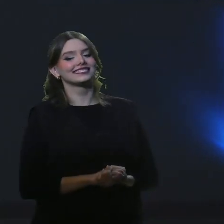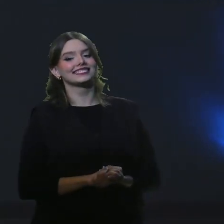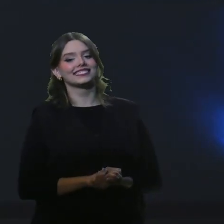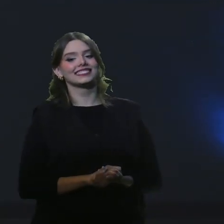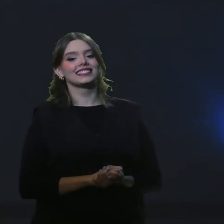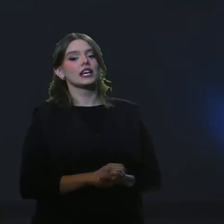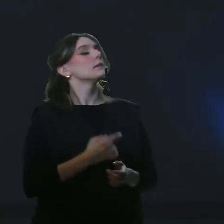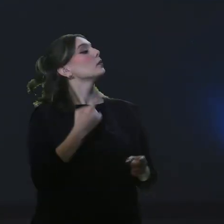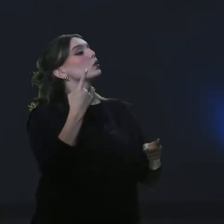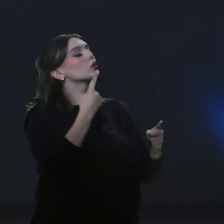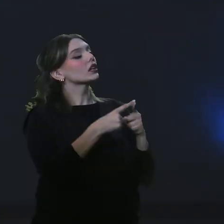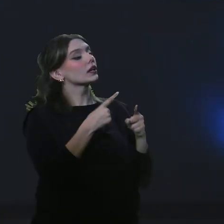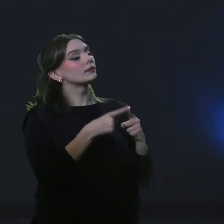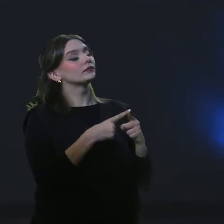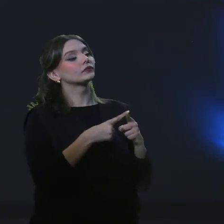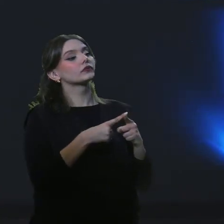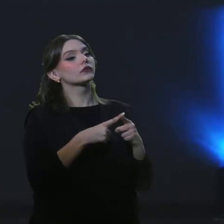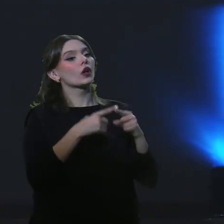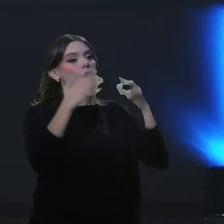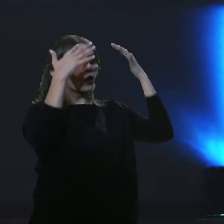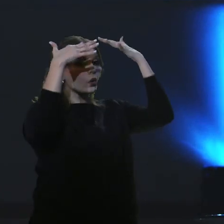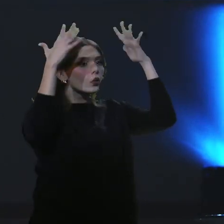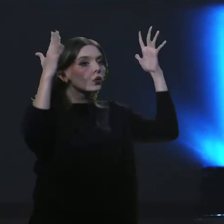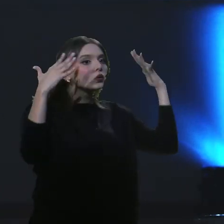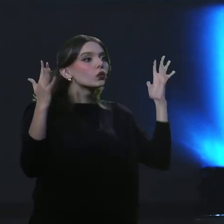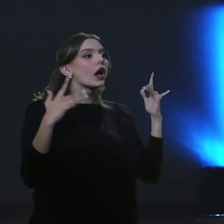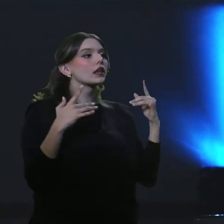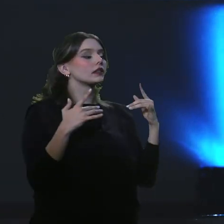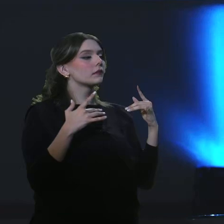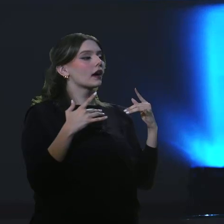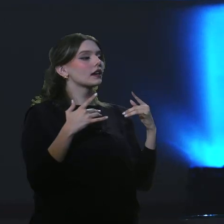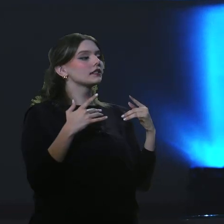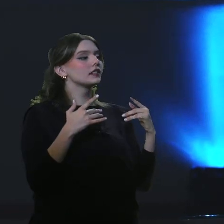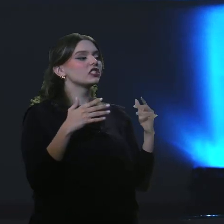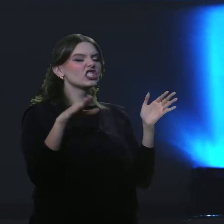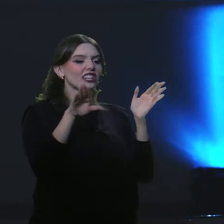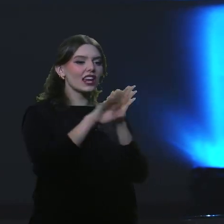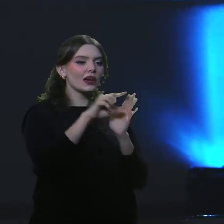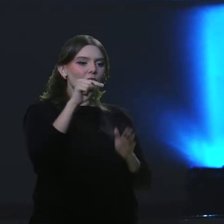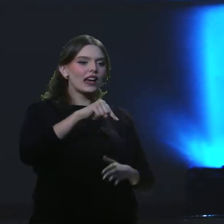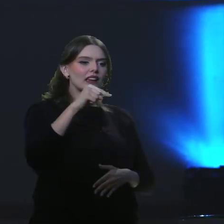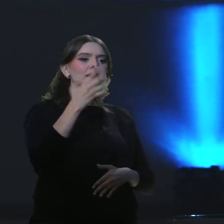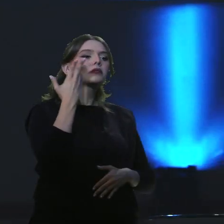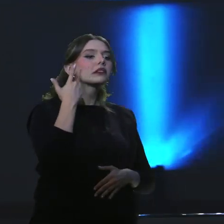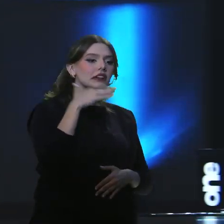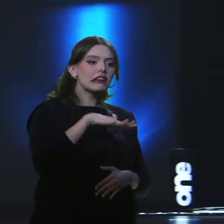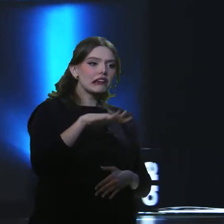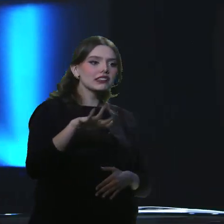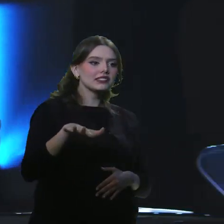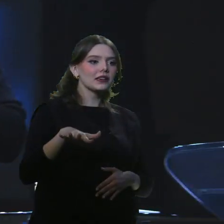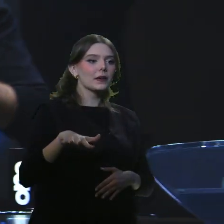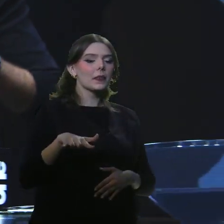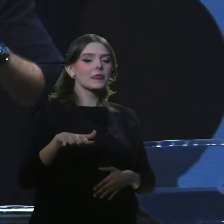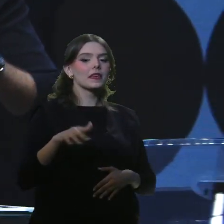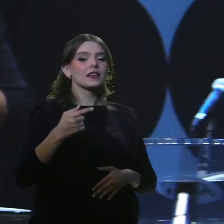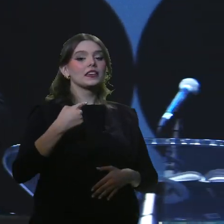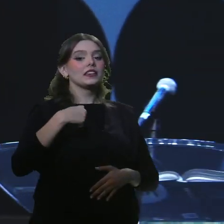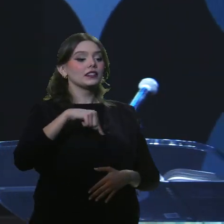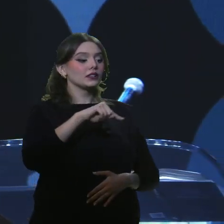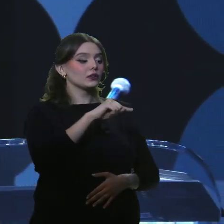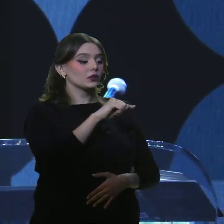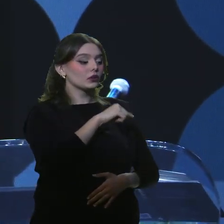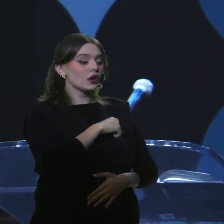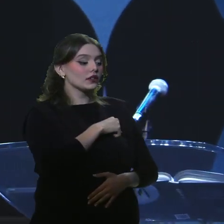É porque é o seguinte, os animais, eles são trazidos para cá muito pequenininhos. E quando a gente traz eles pequenininhos, a gente coloca eles junto